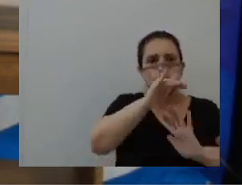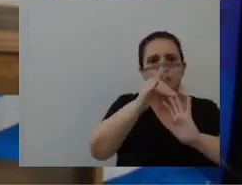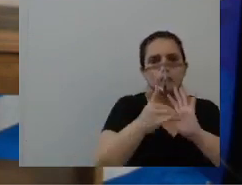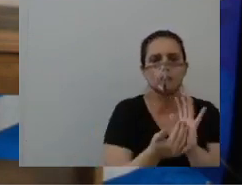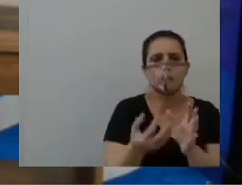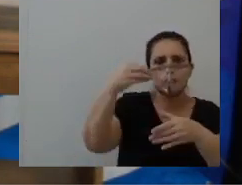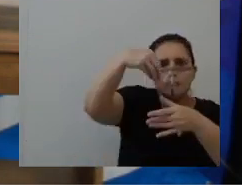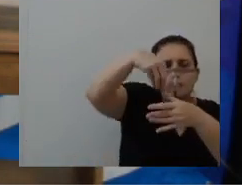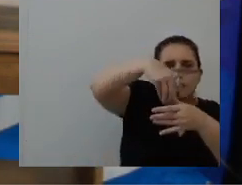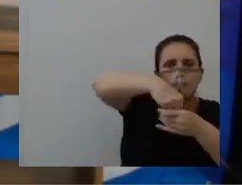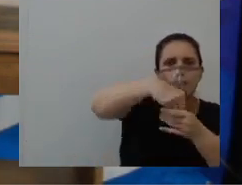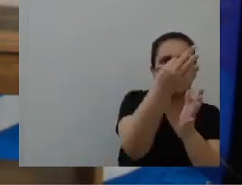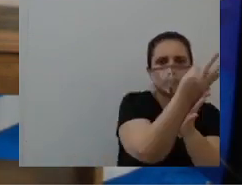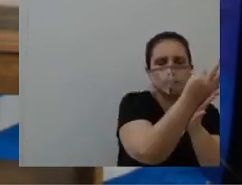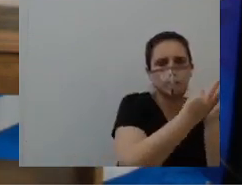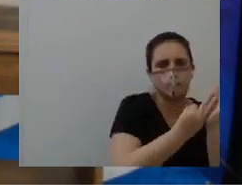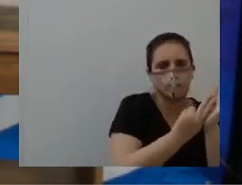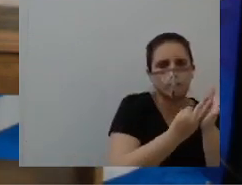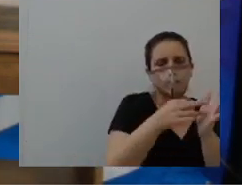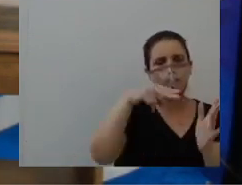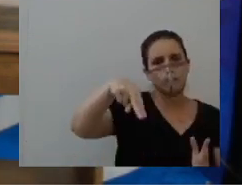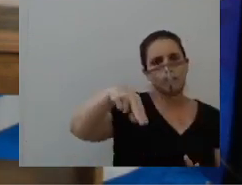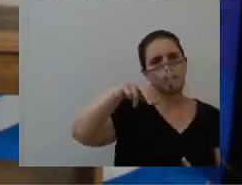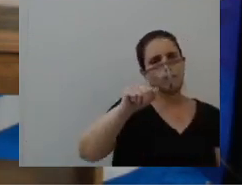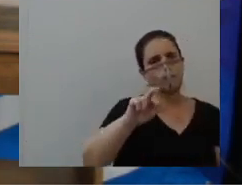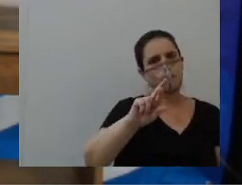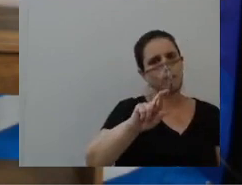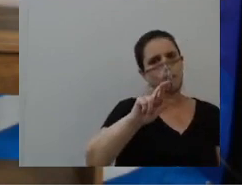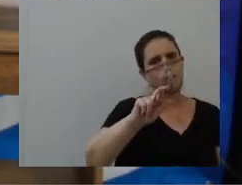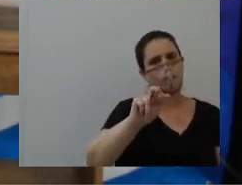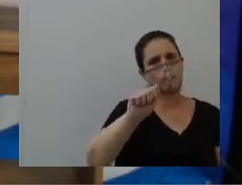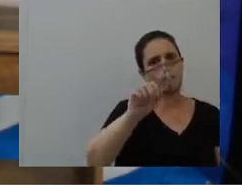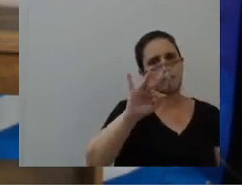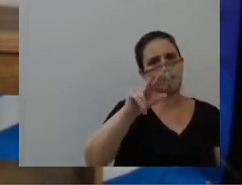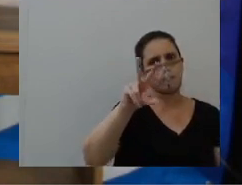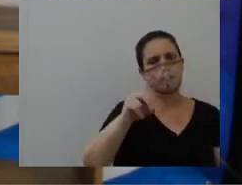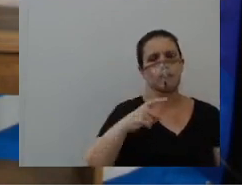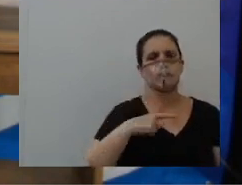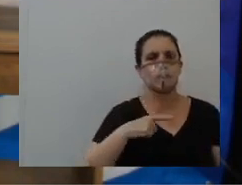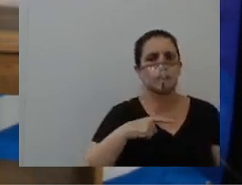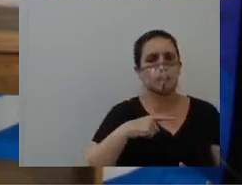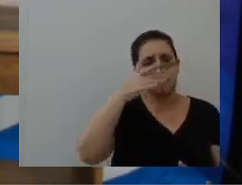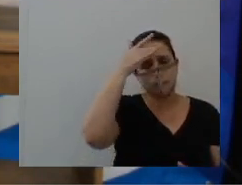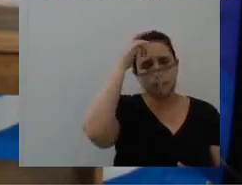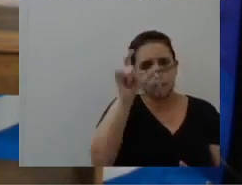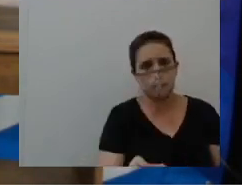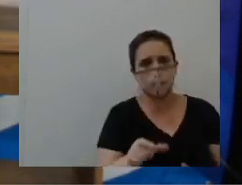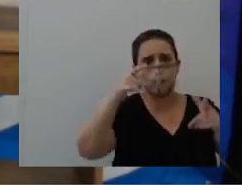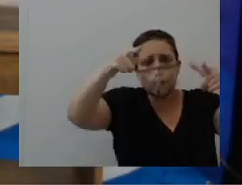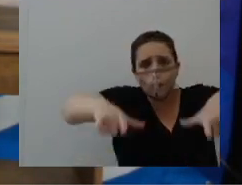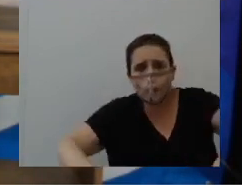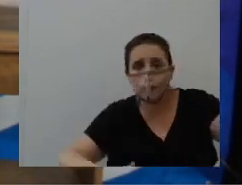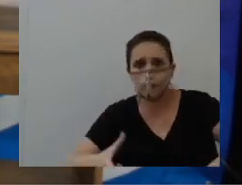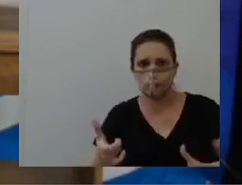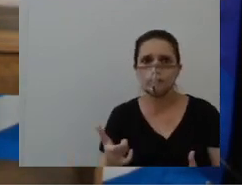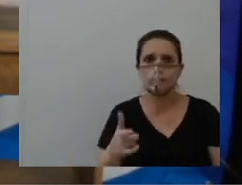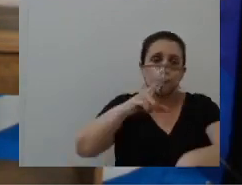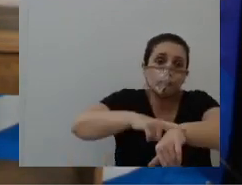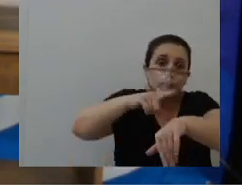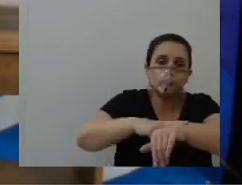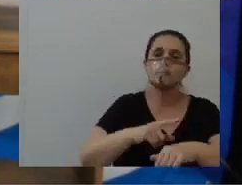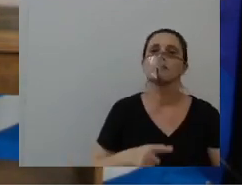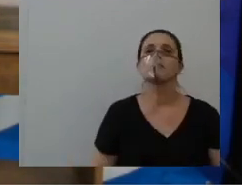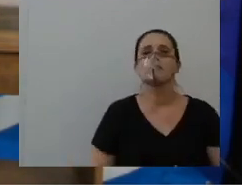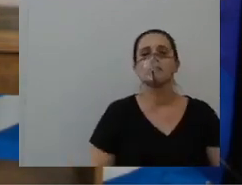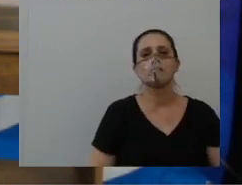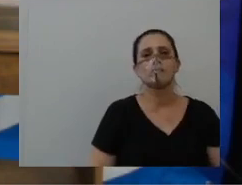dentro de um texto narrativo. Por isso que eu falei bem de narração para vocês, ó. Enredo, personagem, tempo, lugar. Tudo isso faz parte da história em